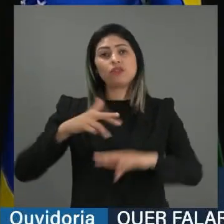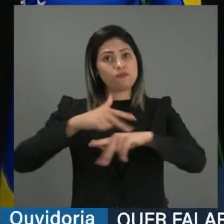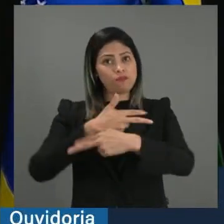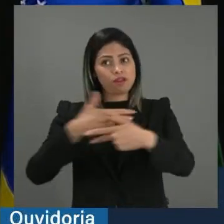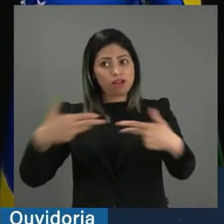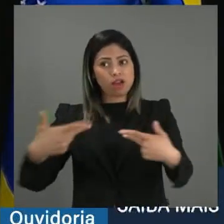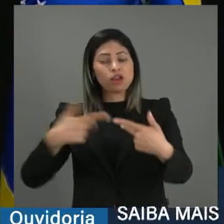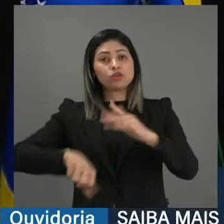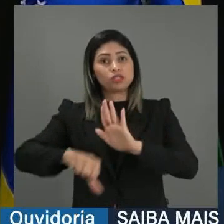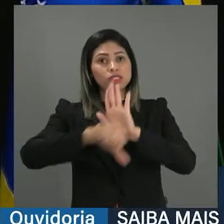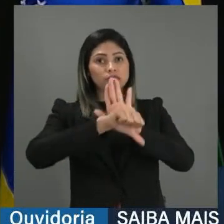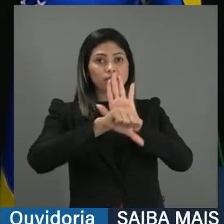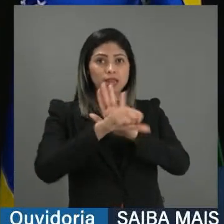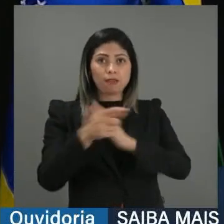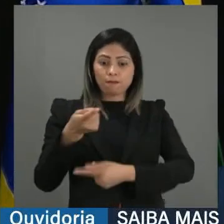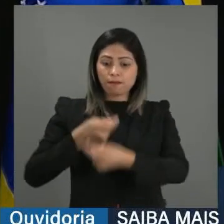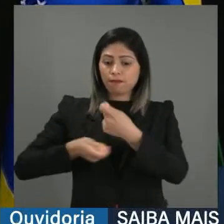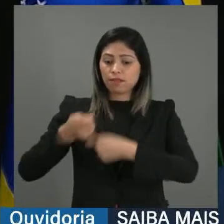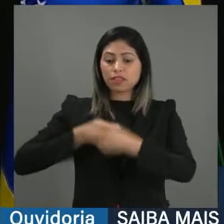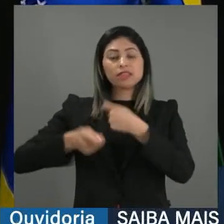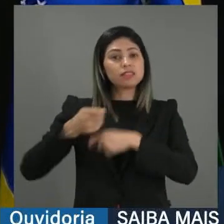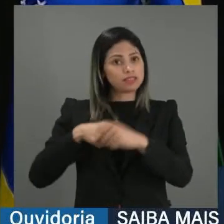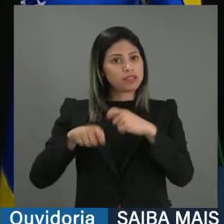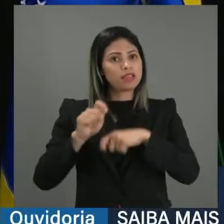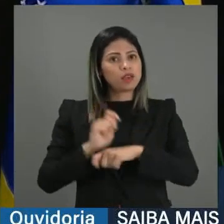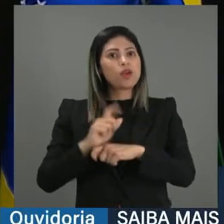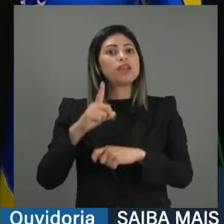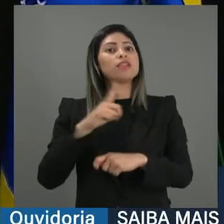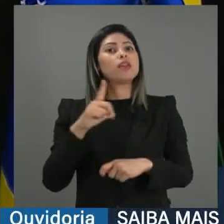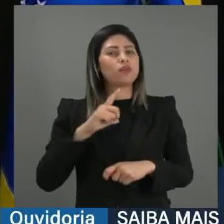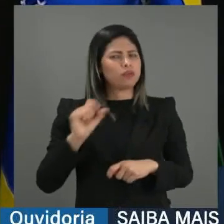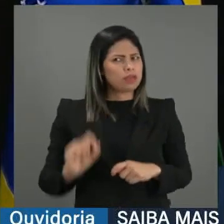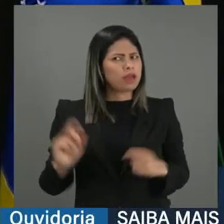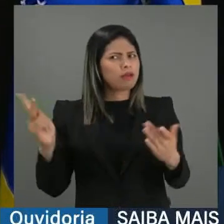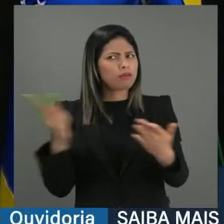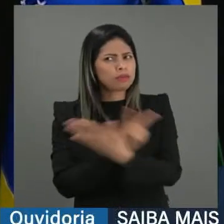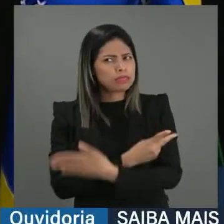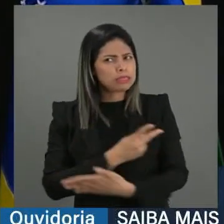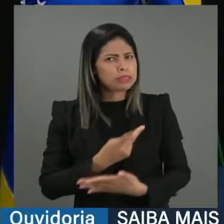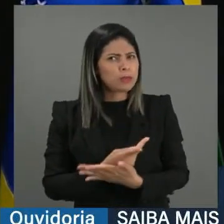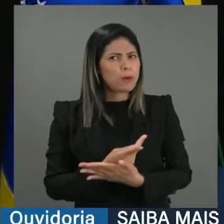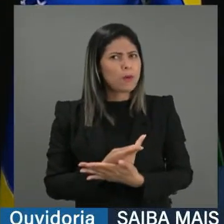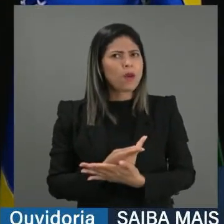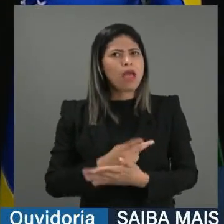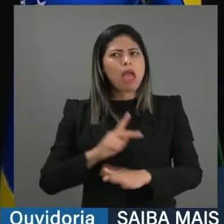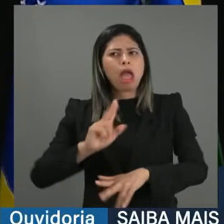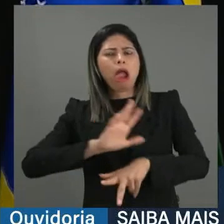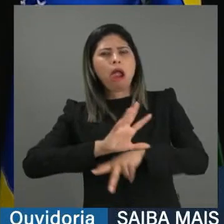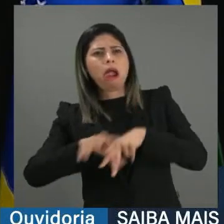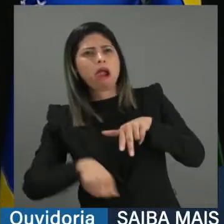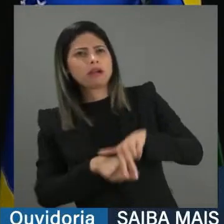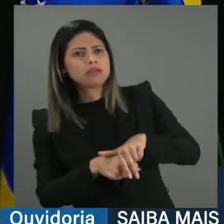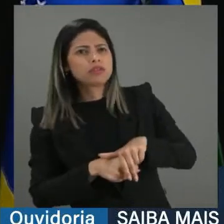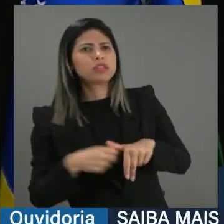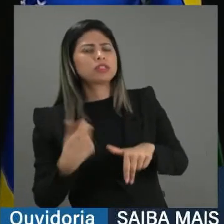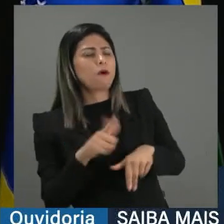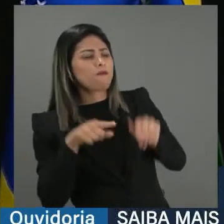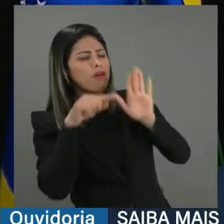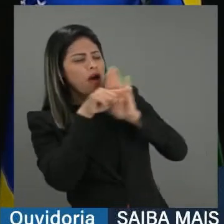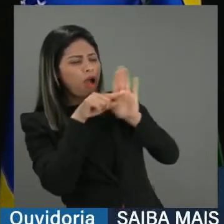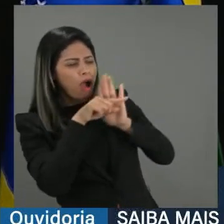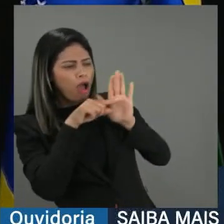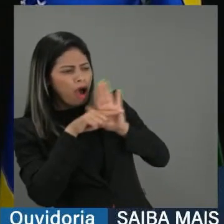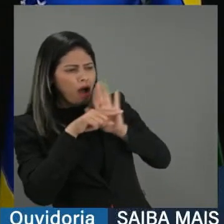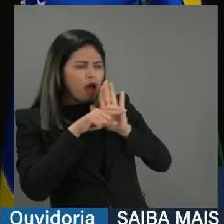financeiro. Quantas vezes grandes esquemas de corrupção só foram devidamente investigados e